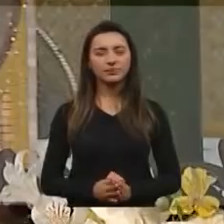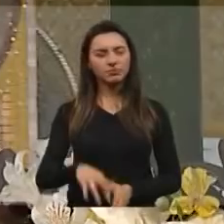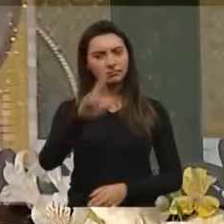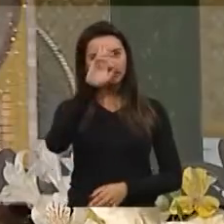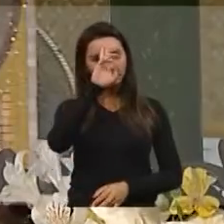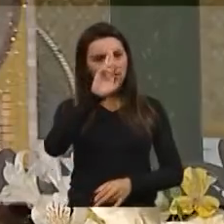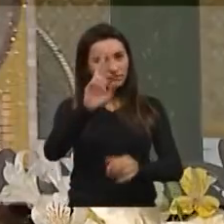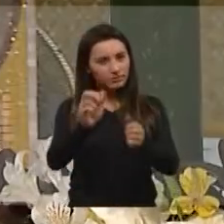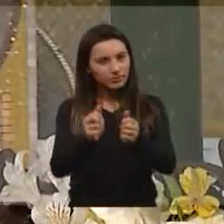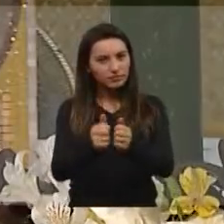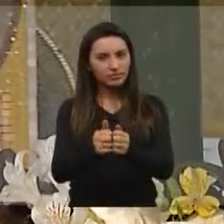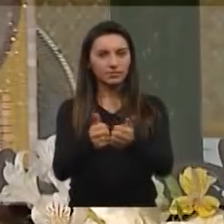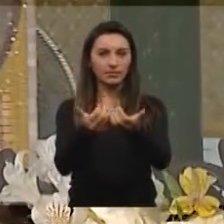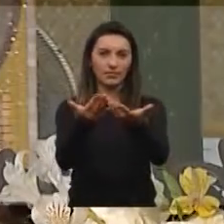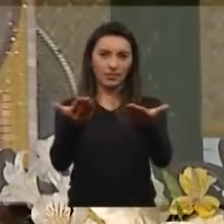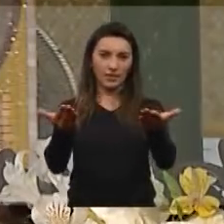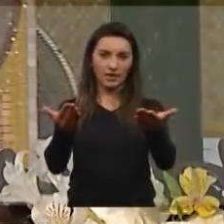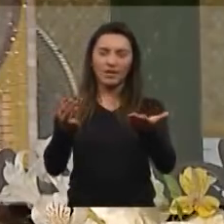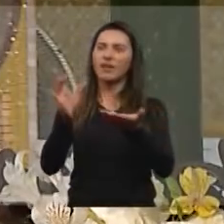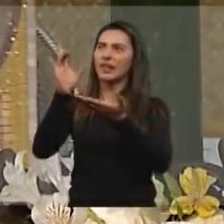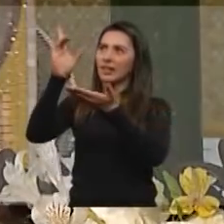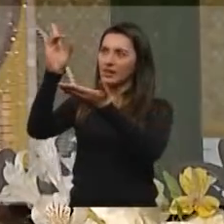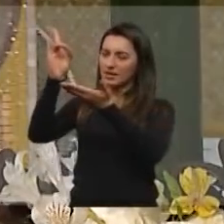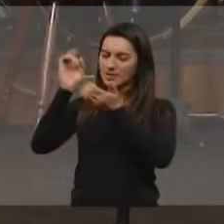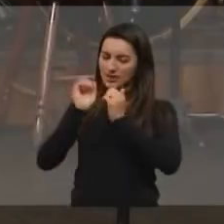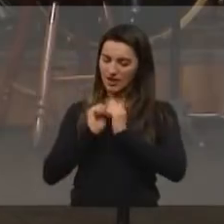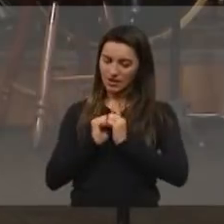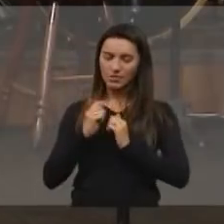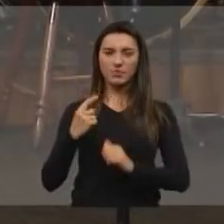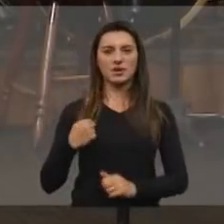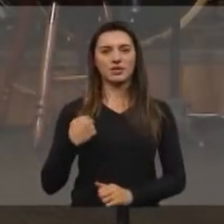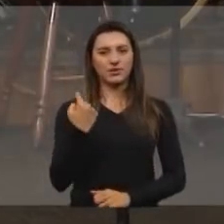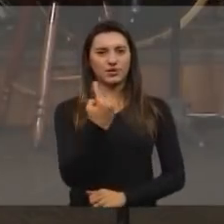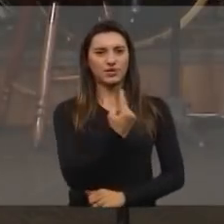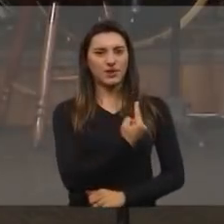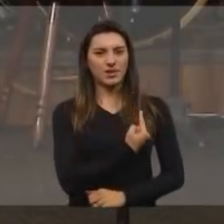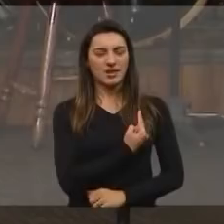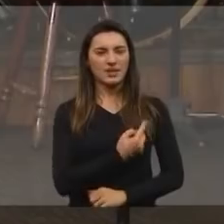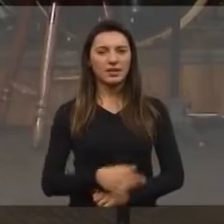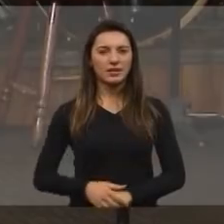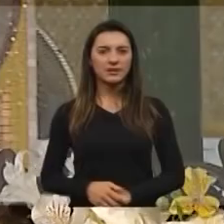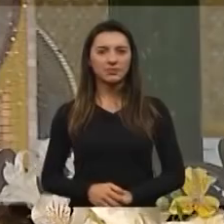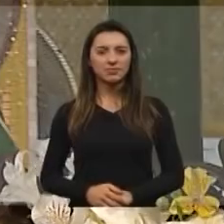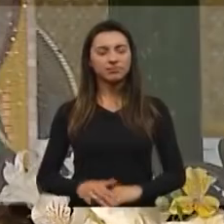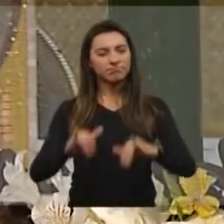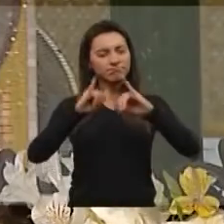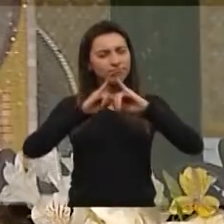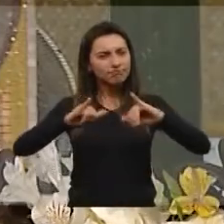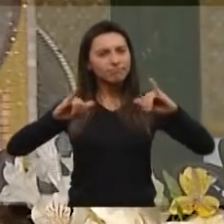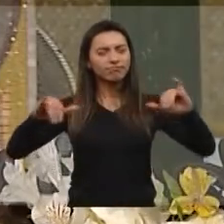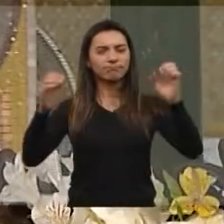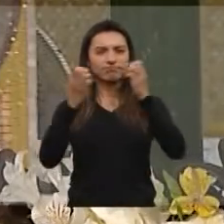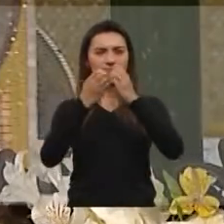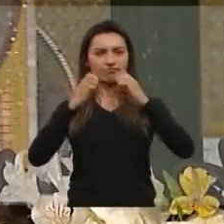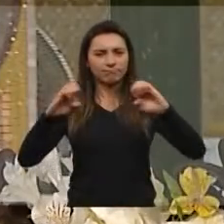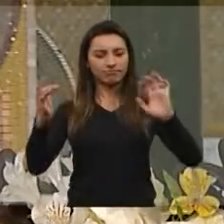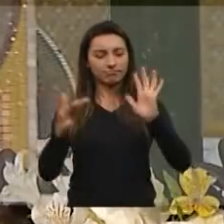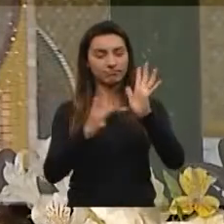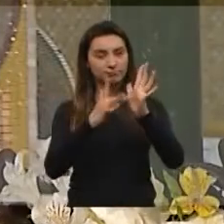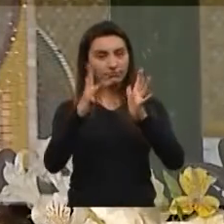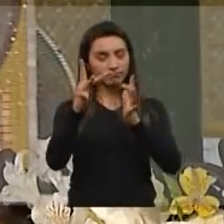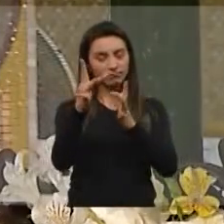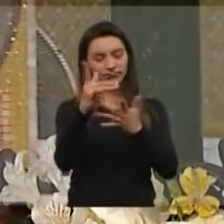o senhor esteja convosco ele está no meio de nós proclamação do evangelho